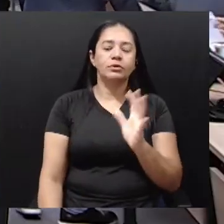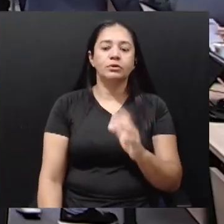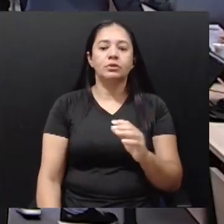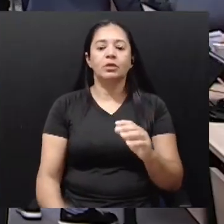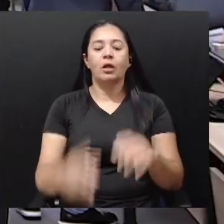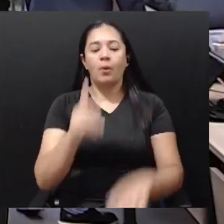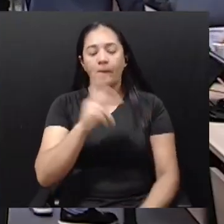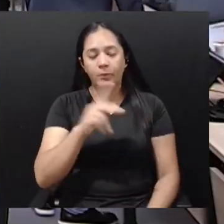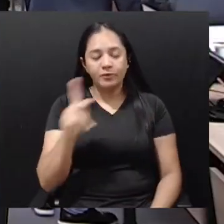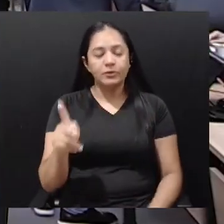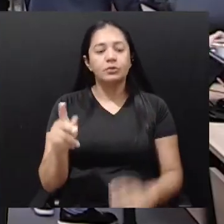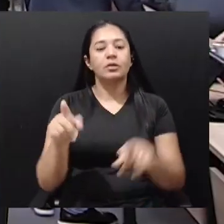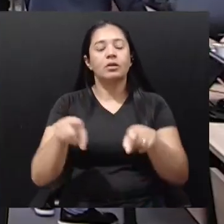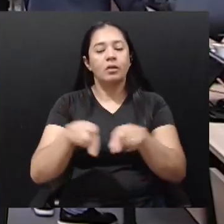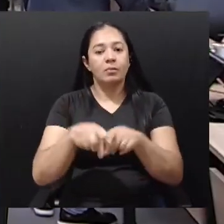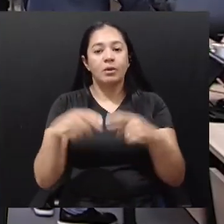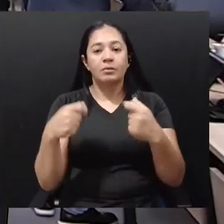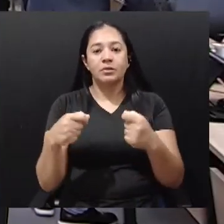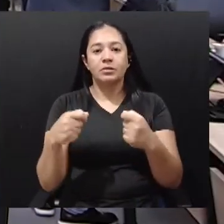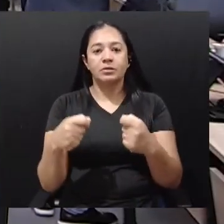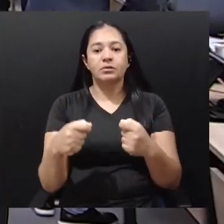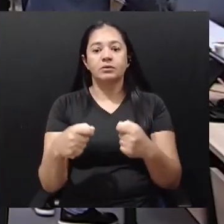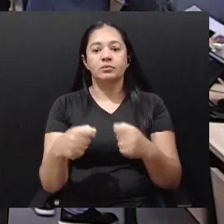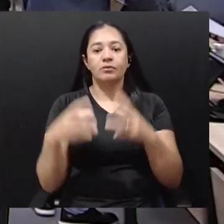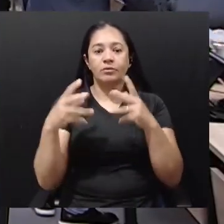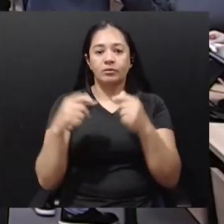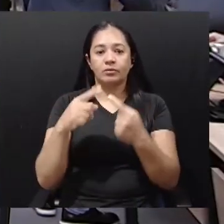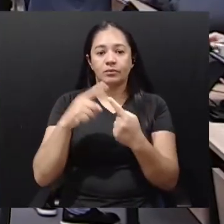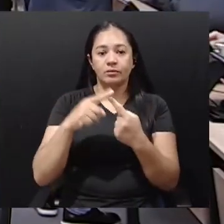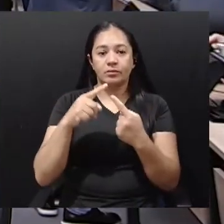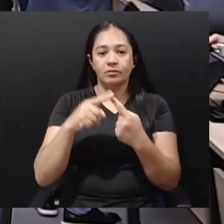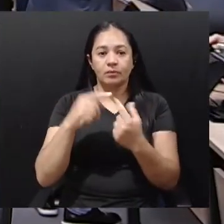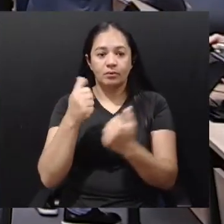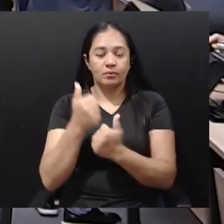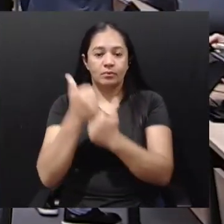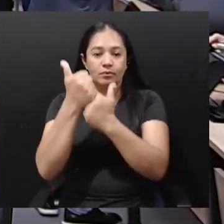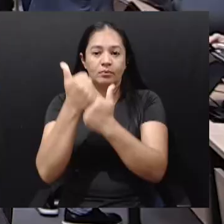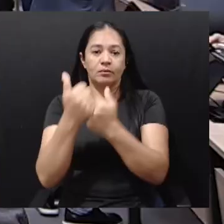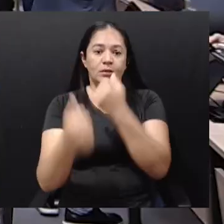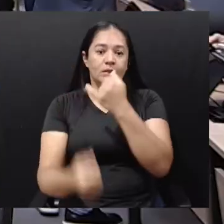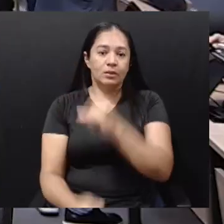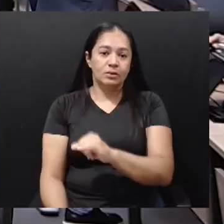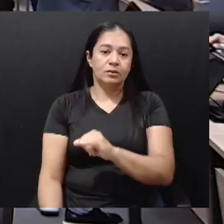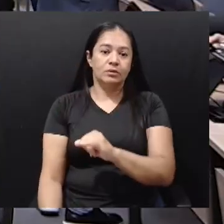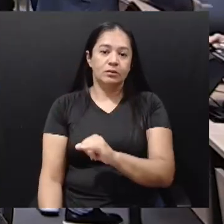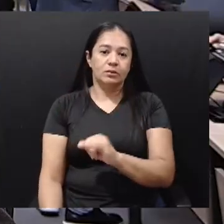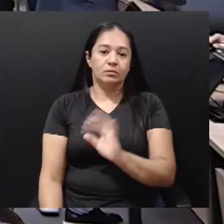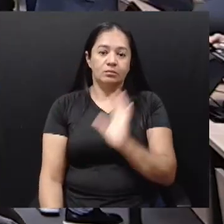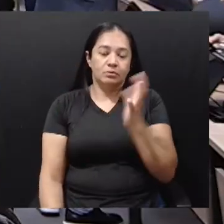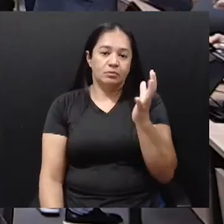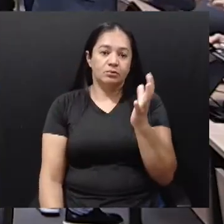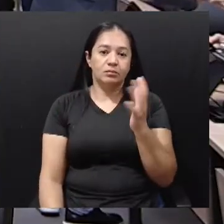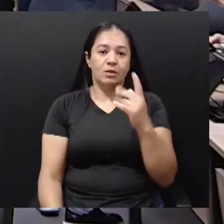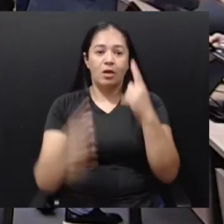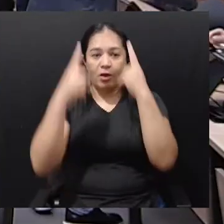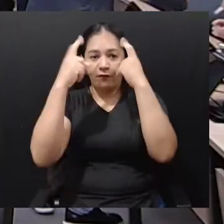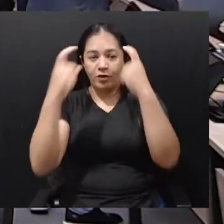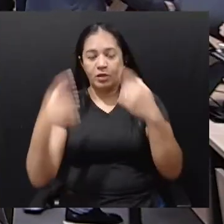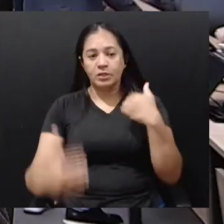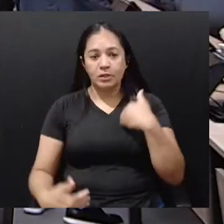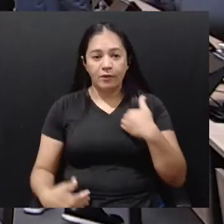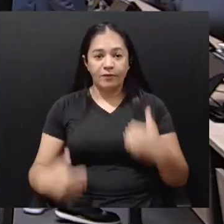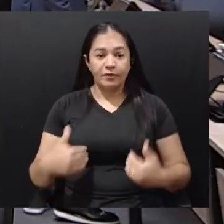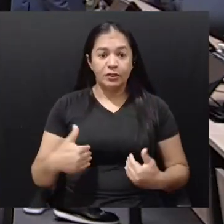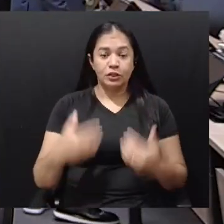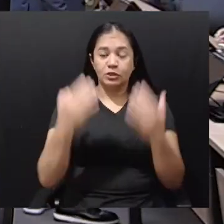professoras precisam receber também todo tipo de apoio caso isso ocorra. Violência física, violência